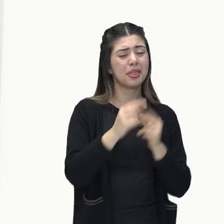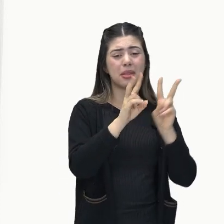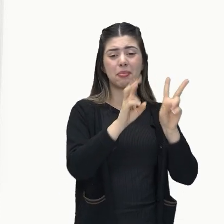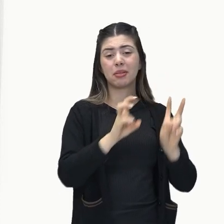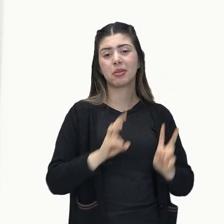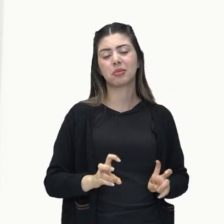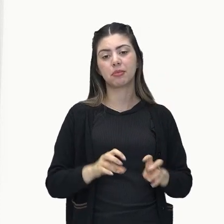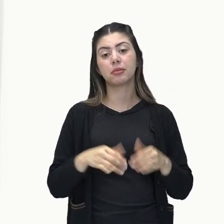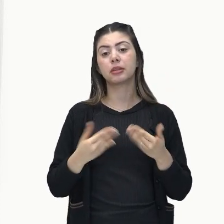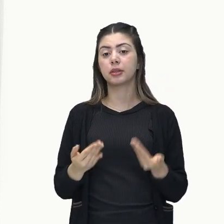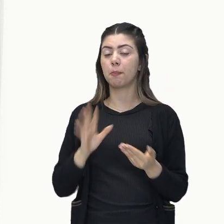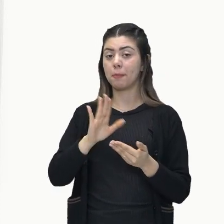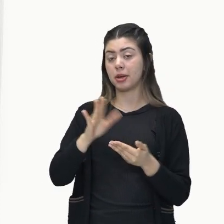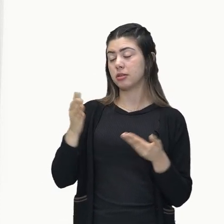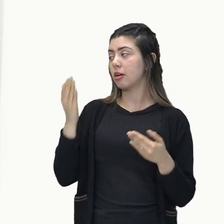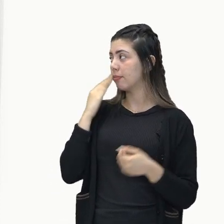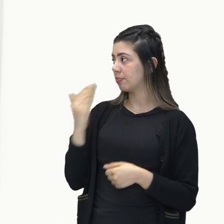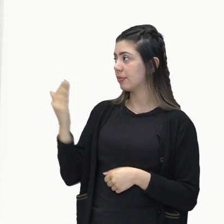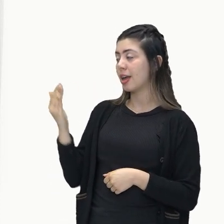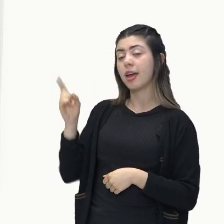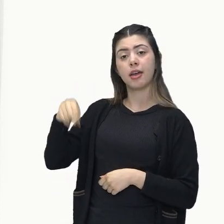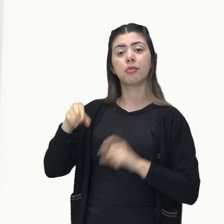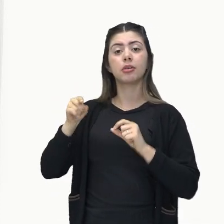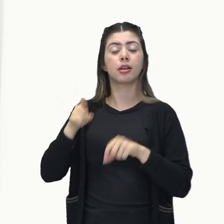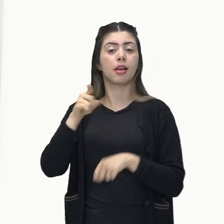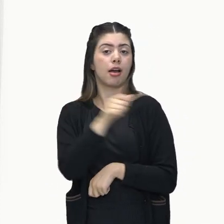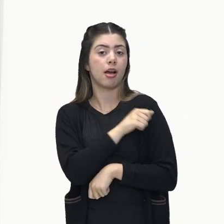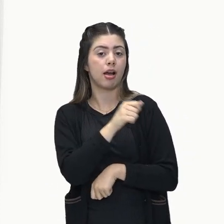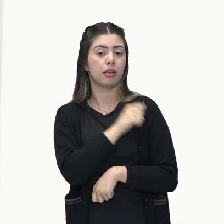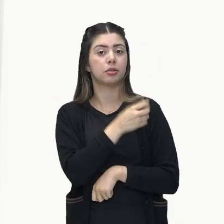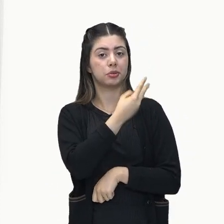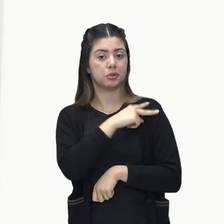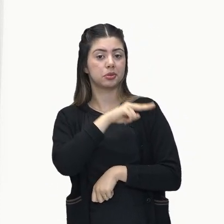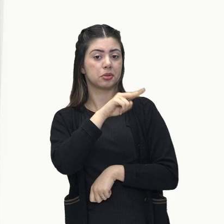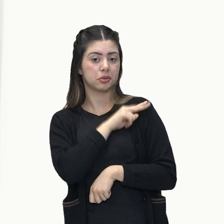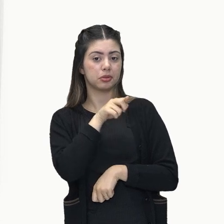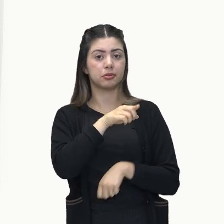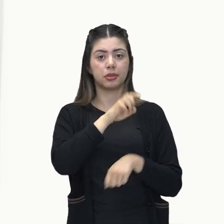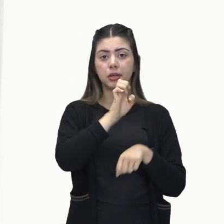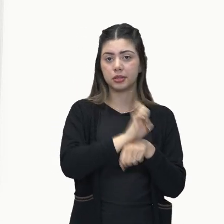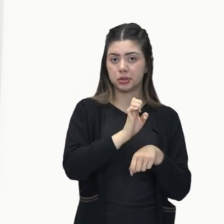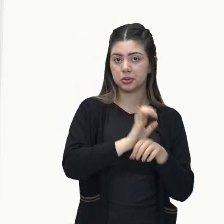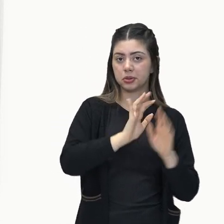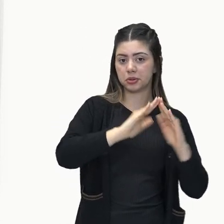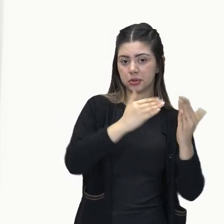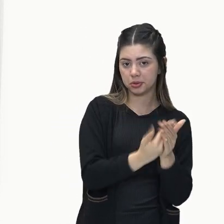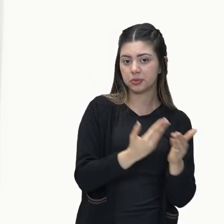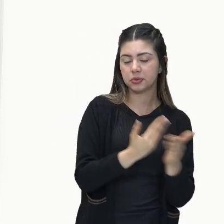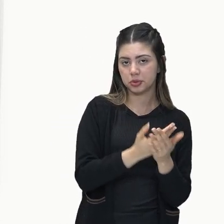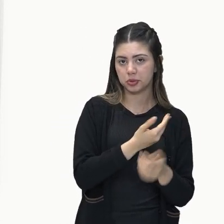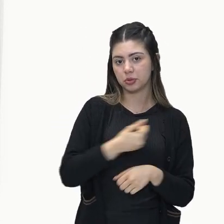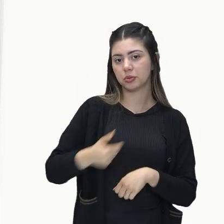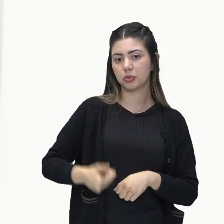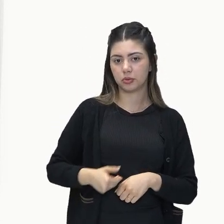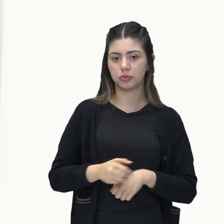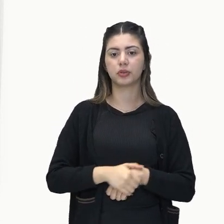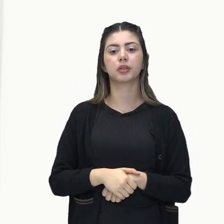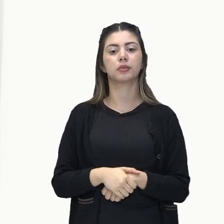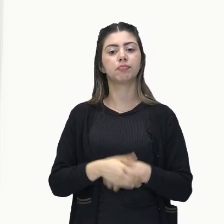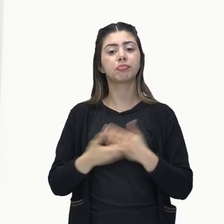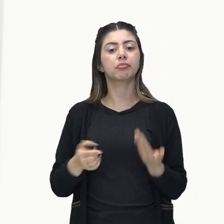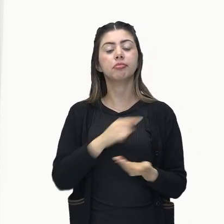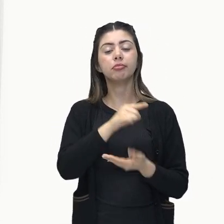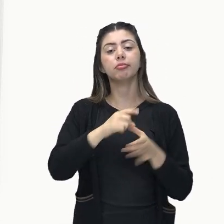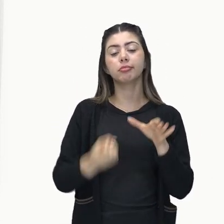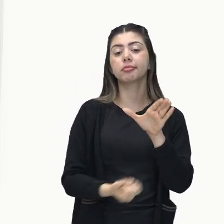da rede estadual, né, lá da segunda série do ensino médio da Escola Estadual Dorval Porto, que